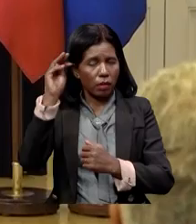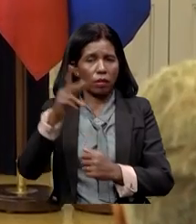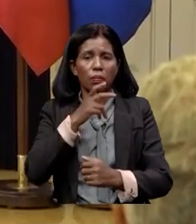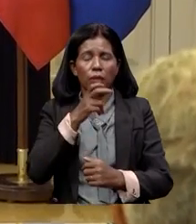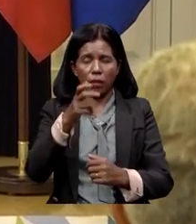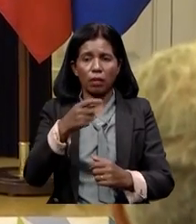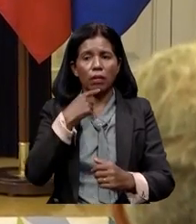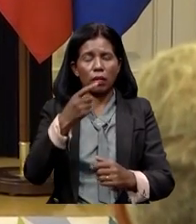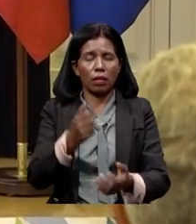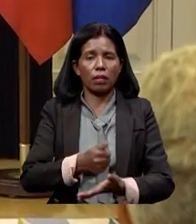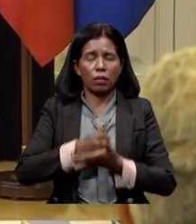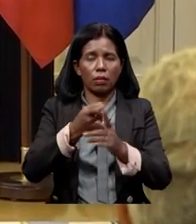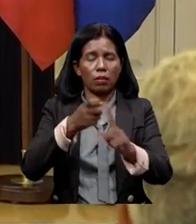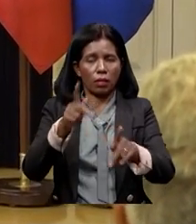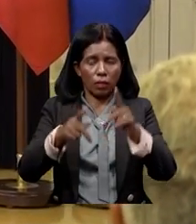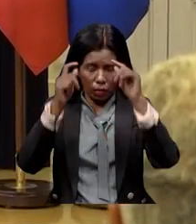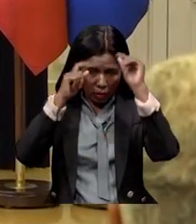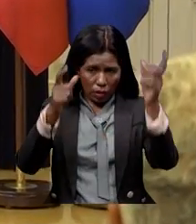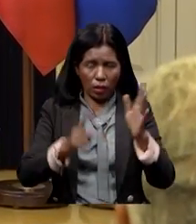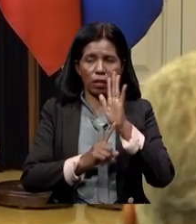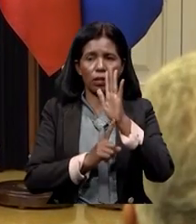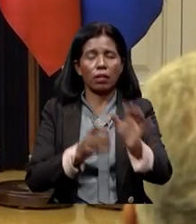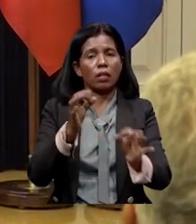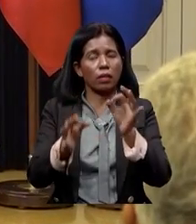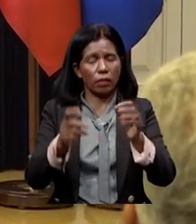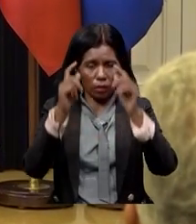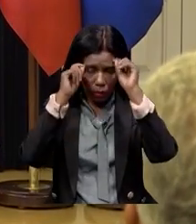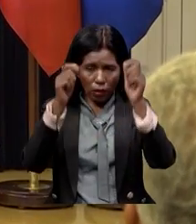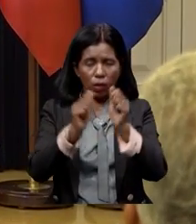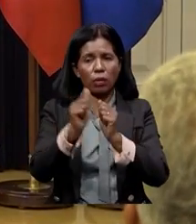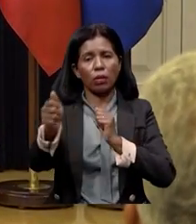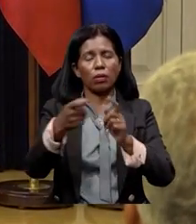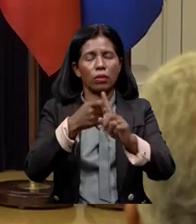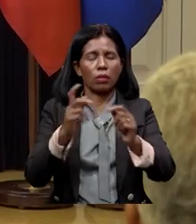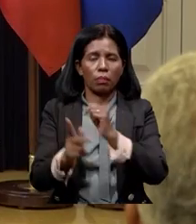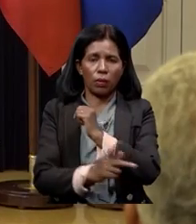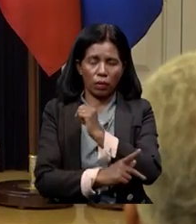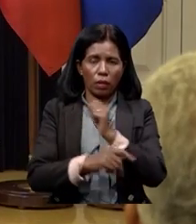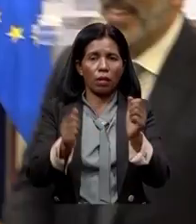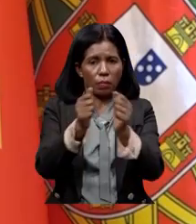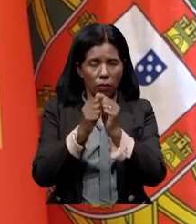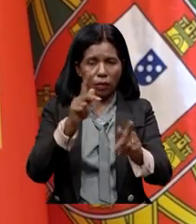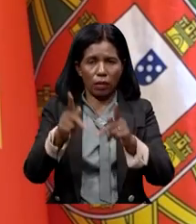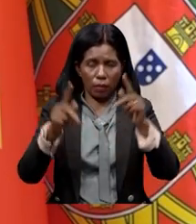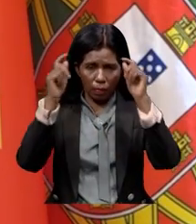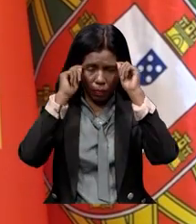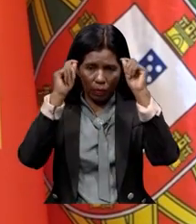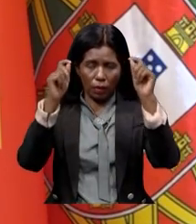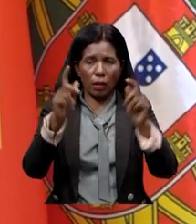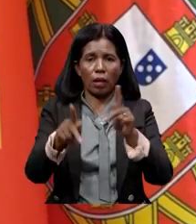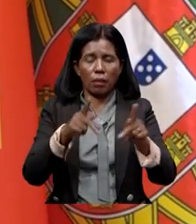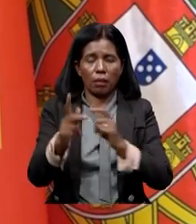de solidariedade com o povo Timor-Leste, a tudo catat, mas que Timor do com o Portugal, mas bem a muito com o povo Portugal.